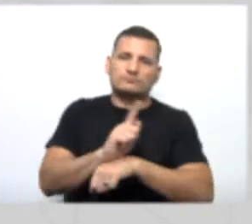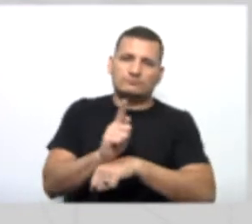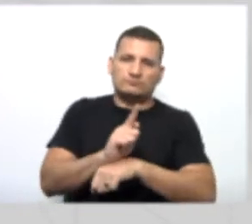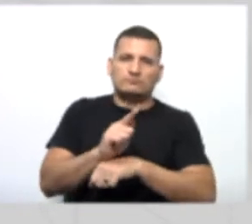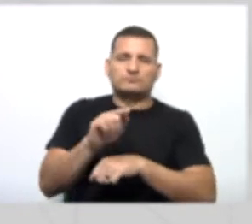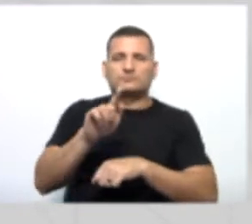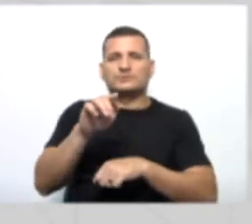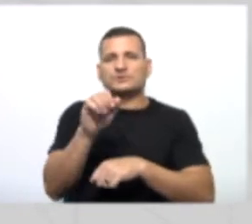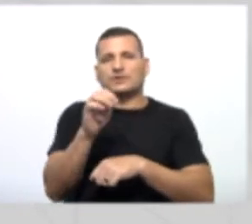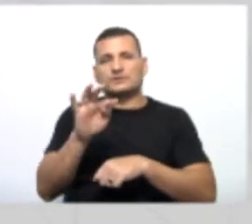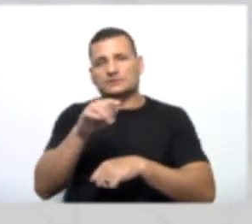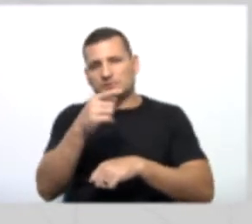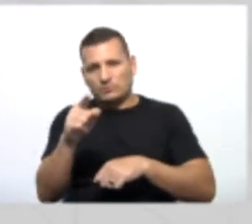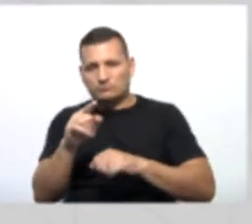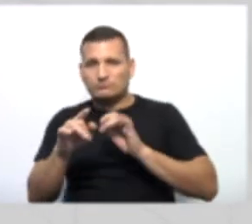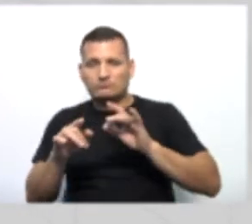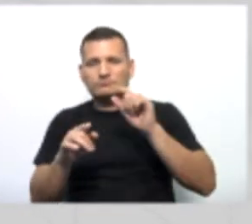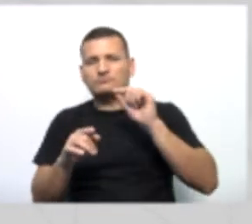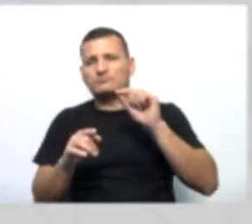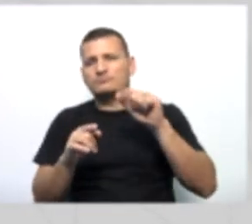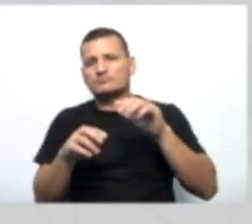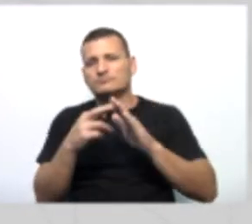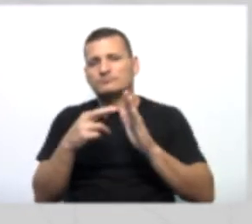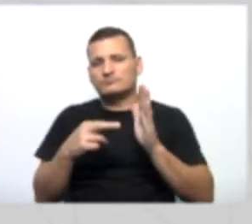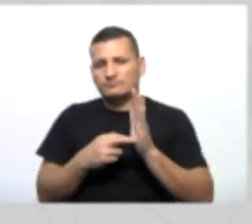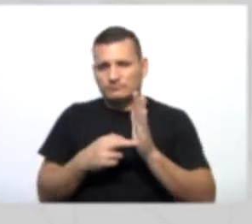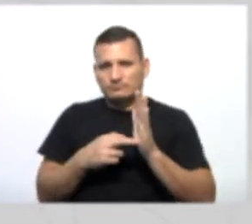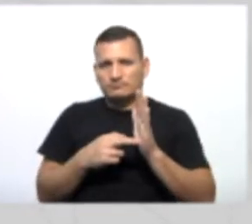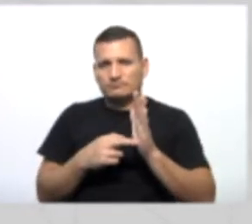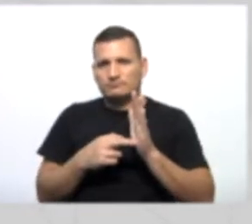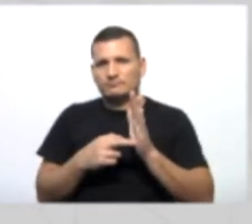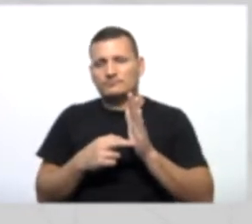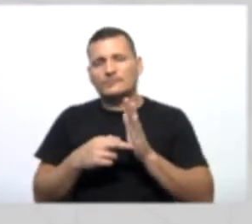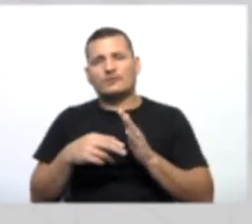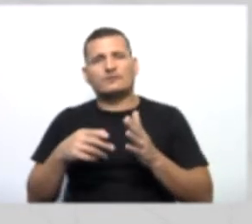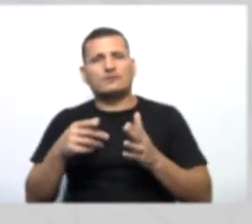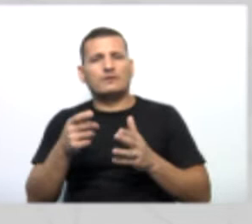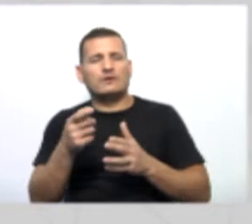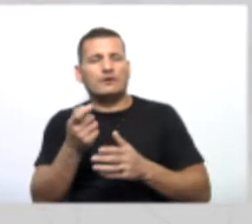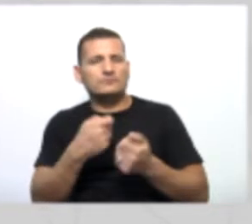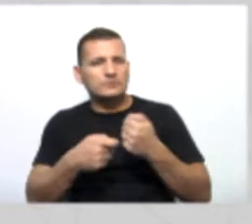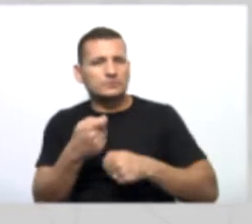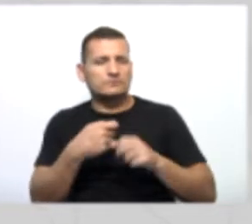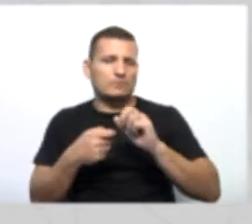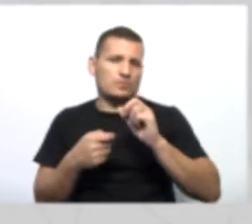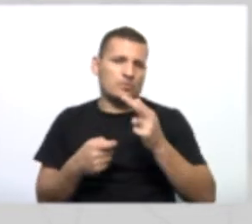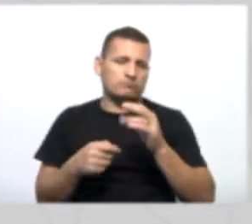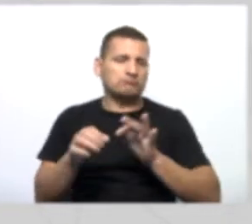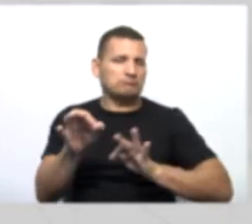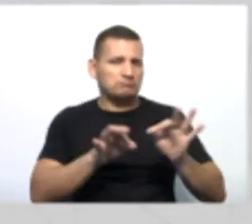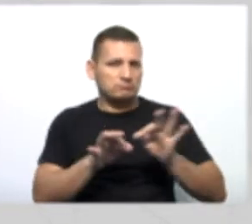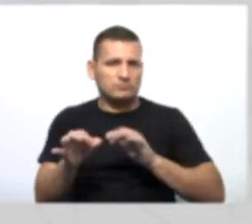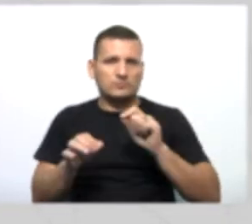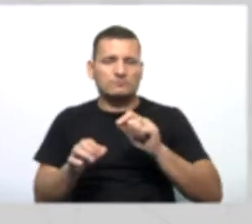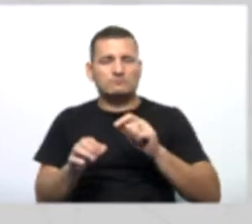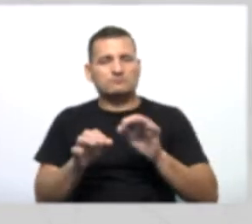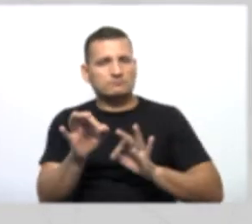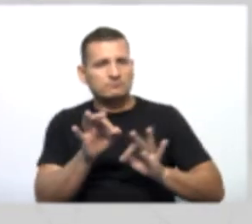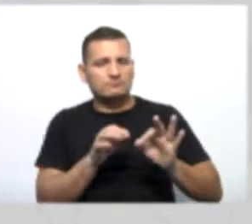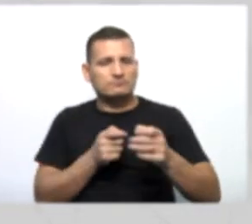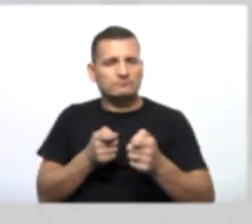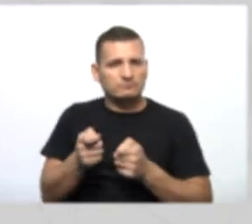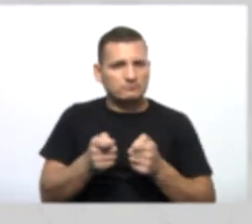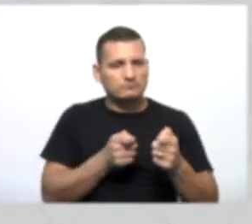aqui entendidos como as diretrizes e atividades administrativas e operacionais, tais como planejamento, direção,